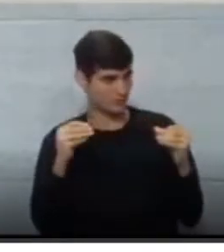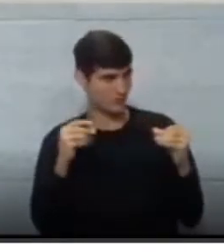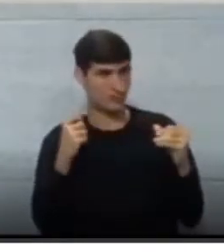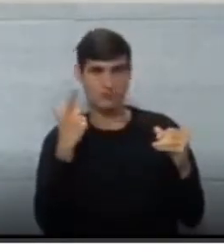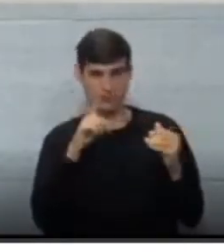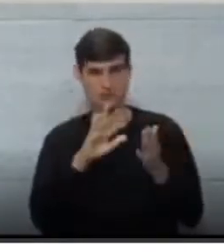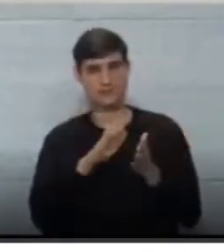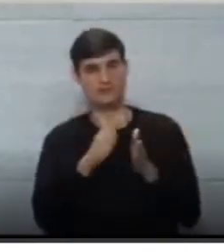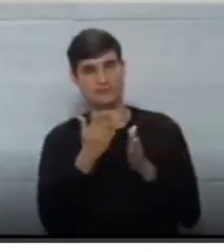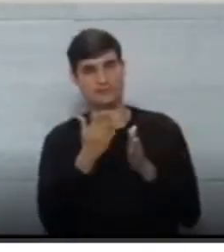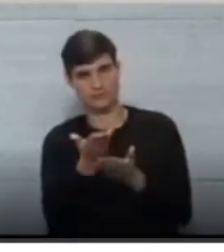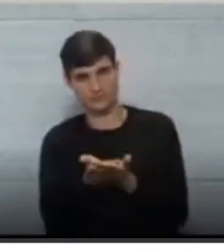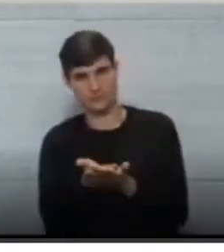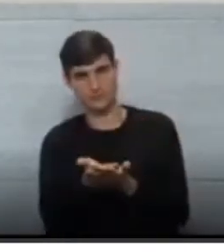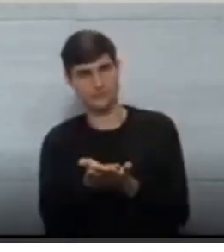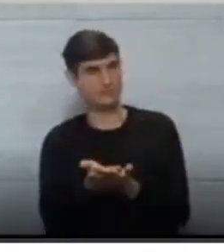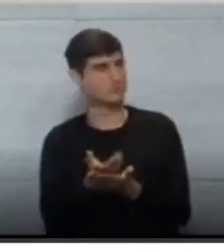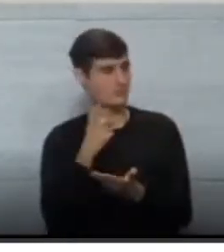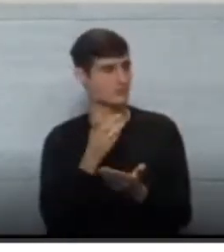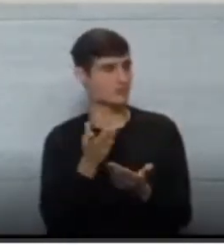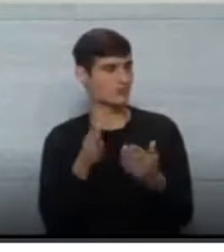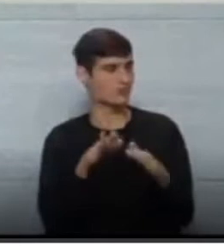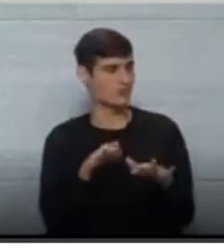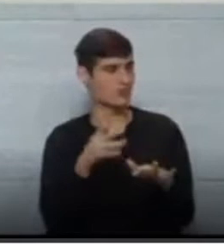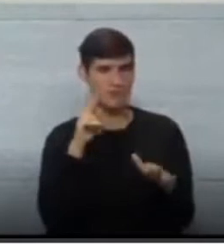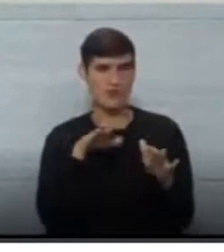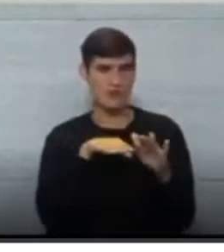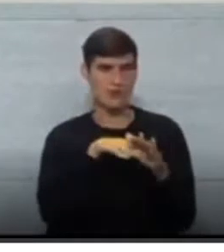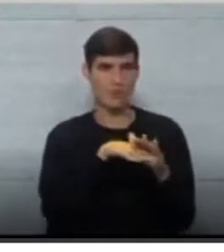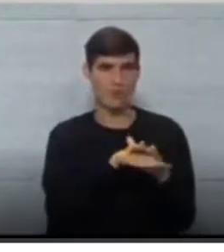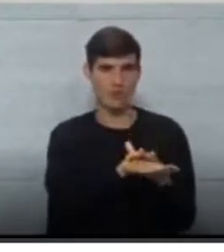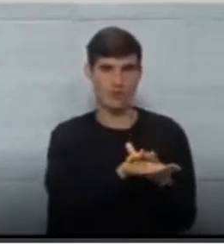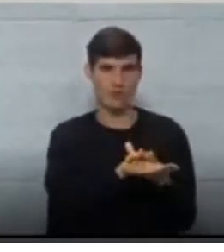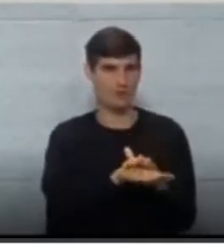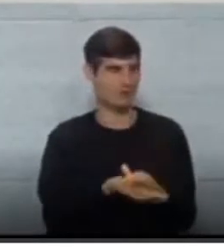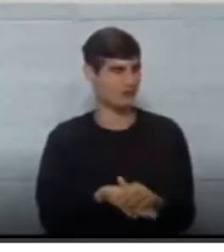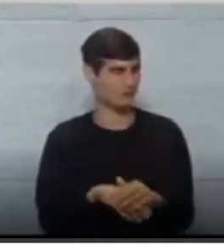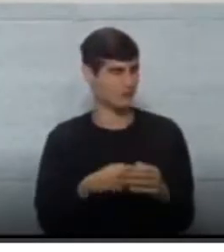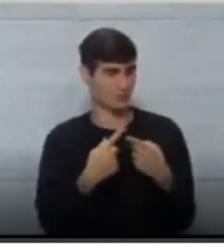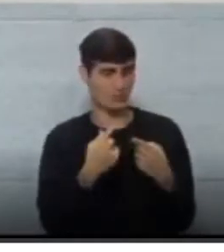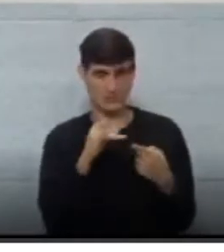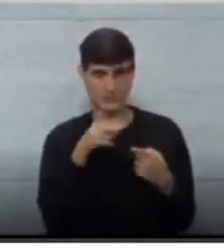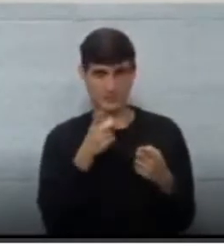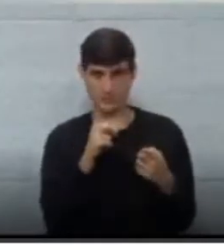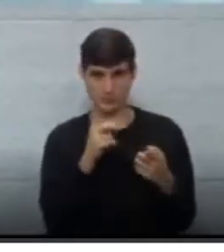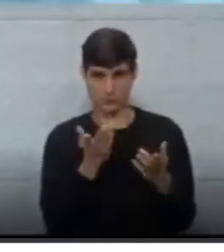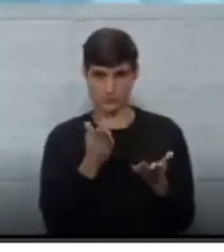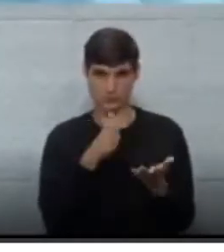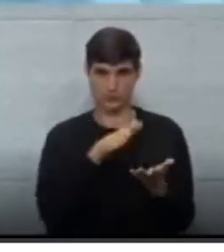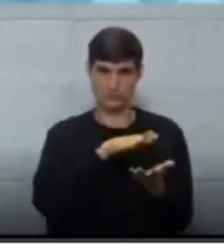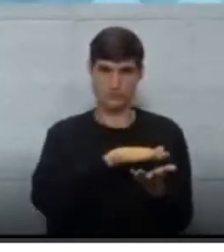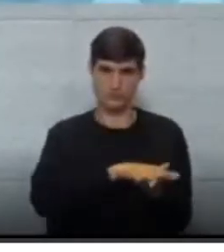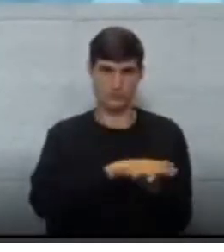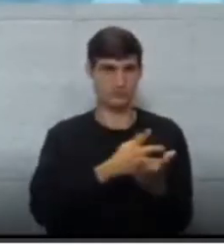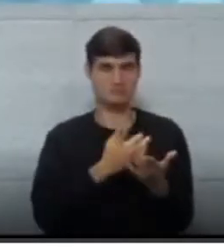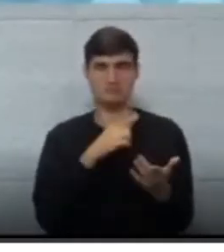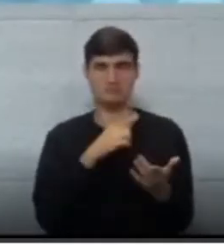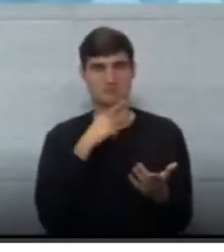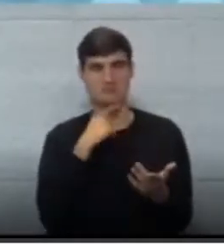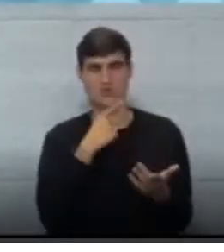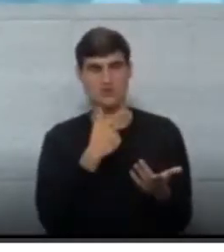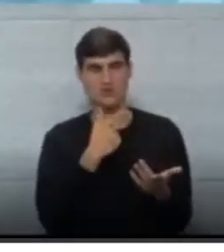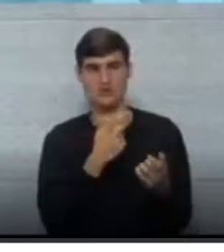placa para colocar na estufa, tá? Porque se você não inverter a placa na estufa, esse meio de